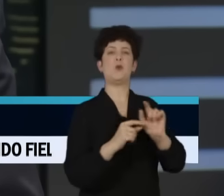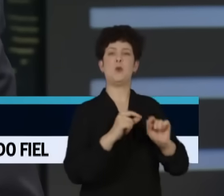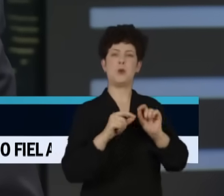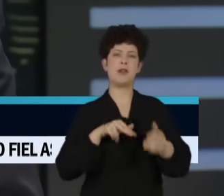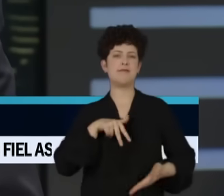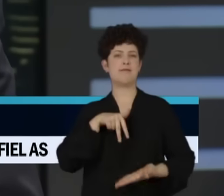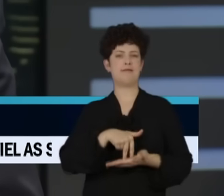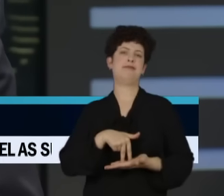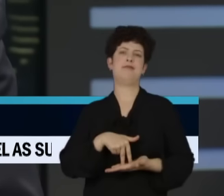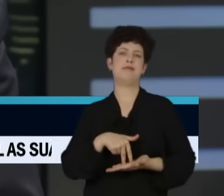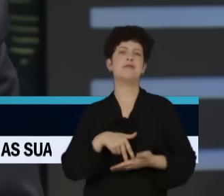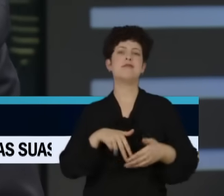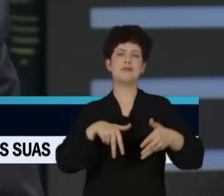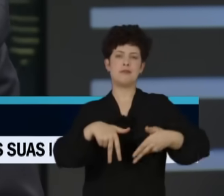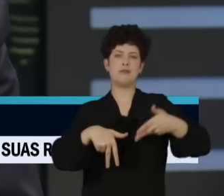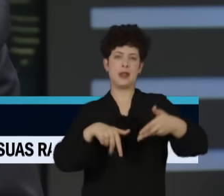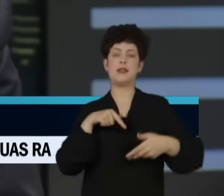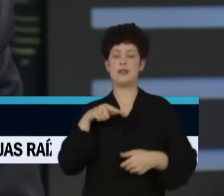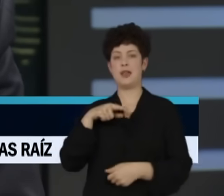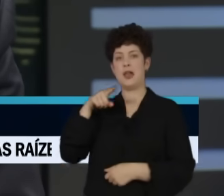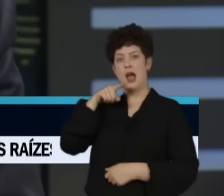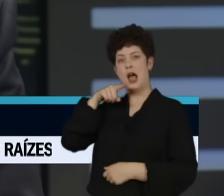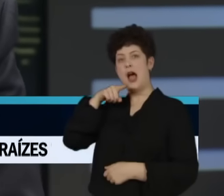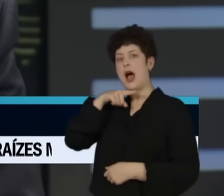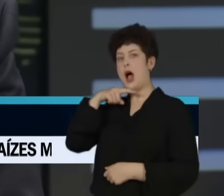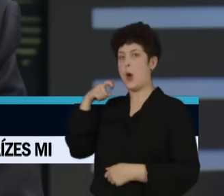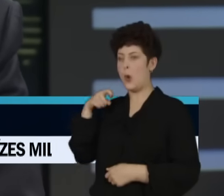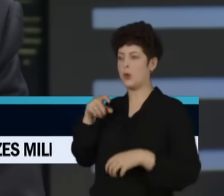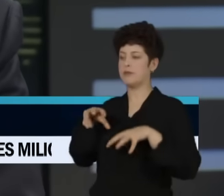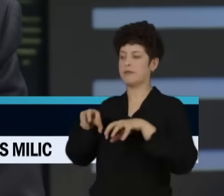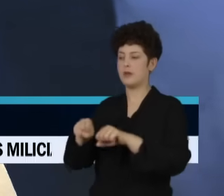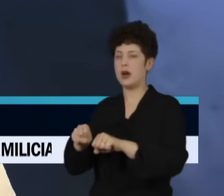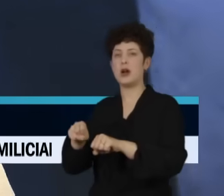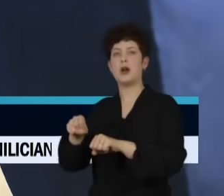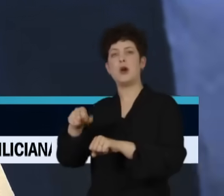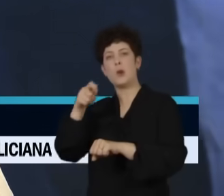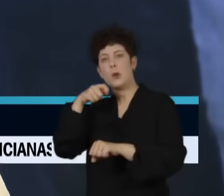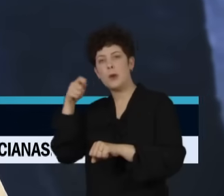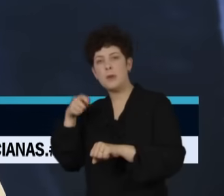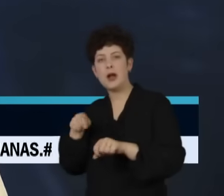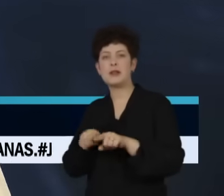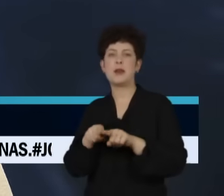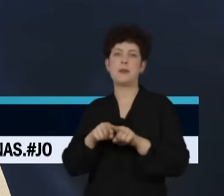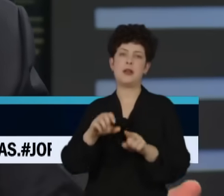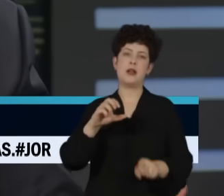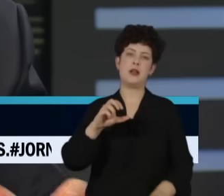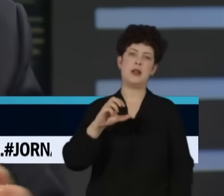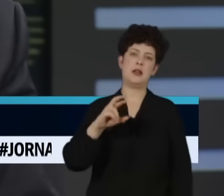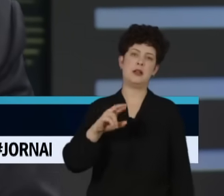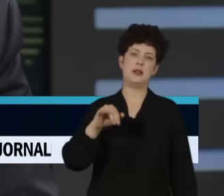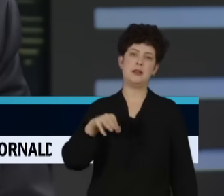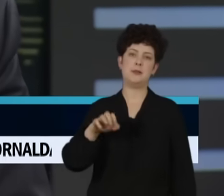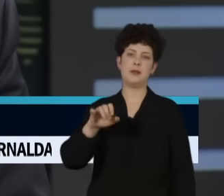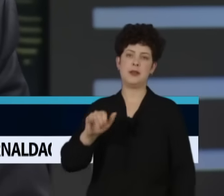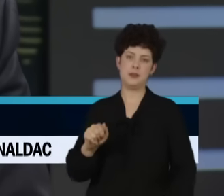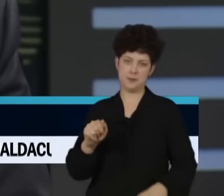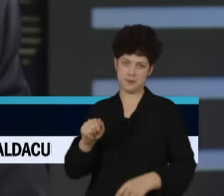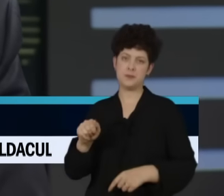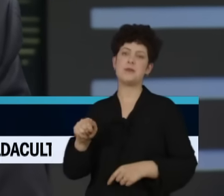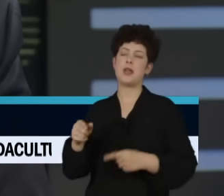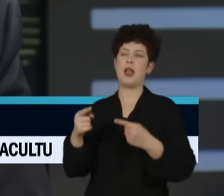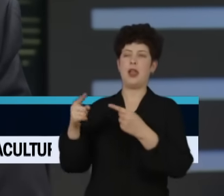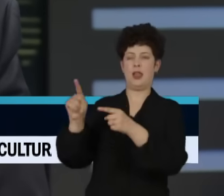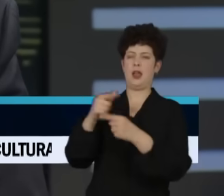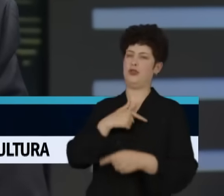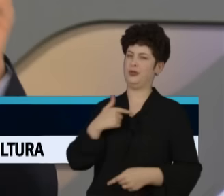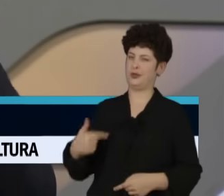posição, porque nós temos esses episódios da Rússia invadindo a Ucrânia, né? Já teve a Crimeia e assim por diante. E ali foi cutucar a